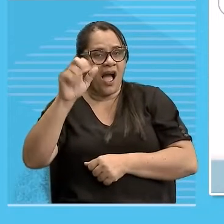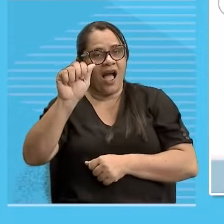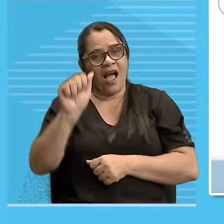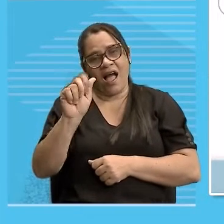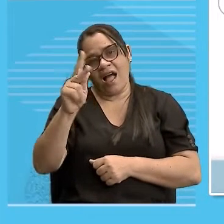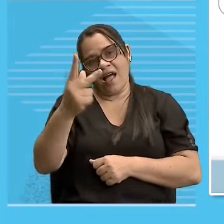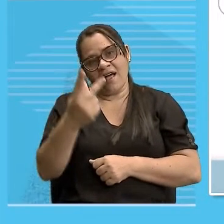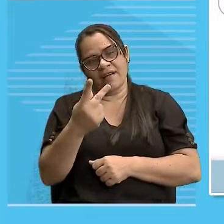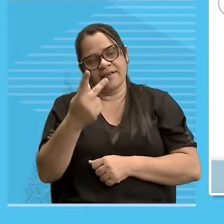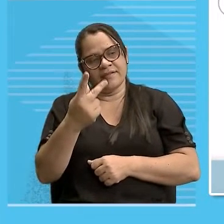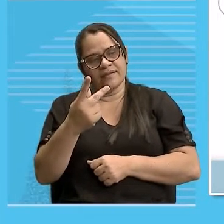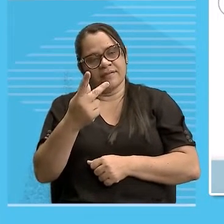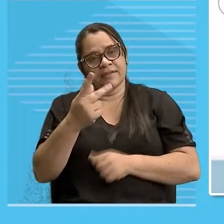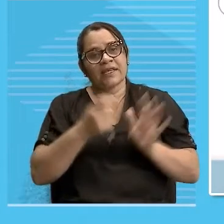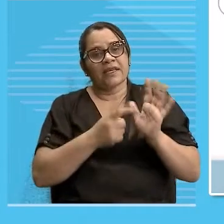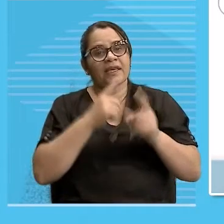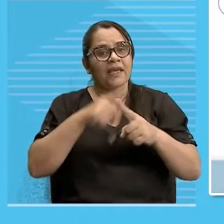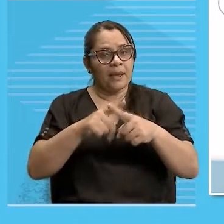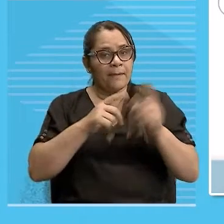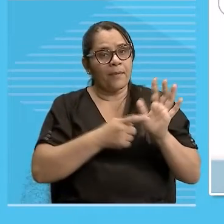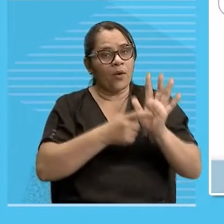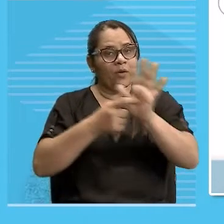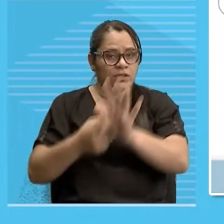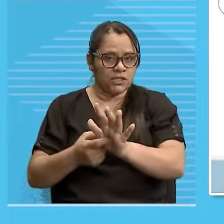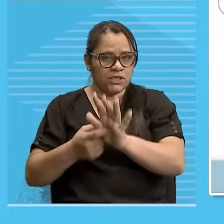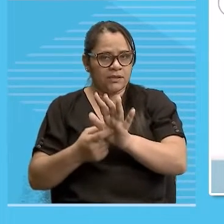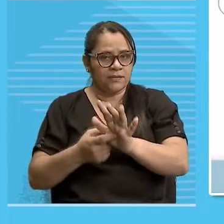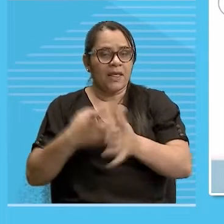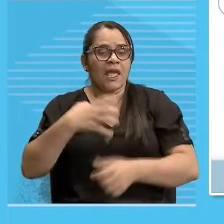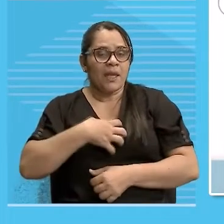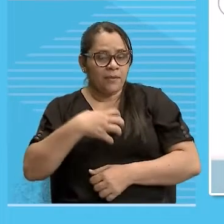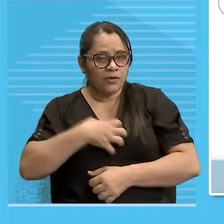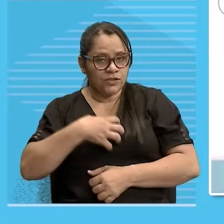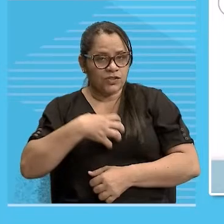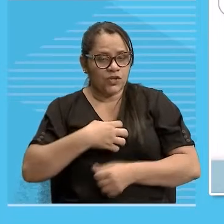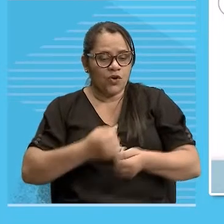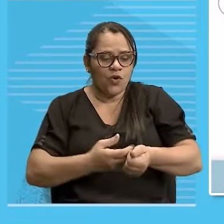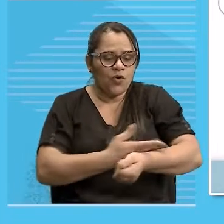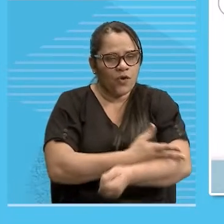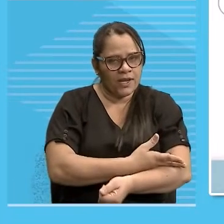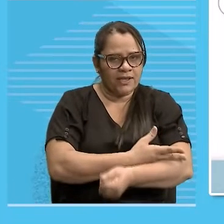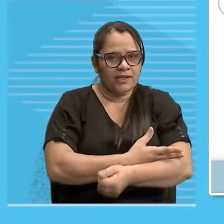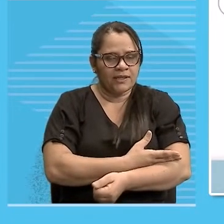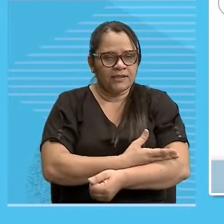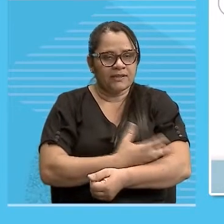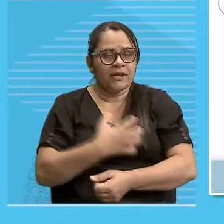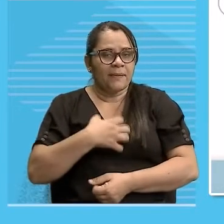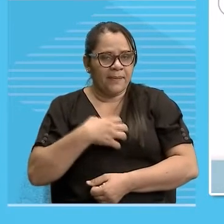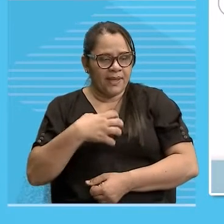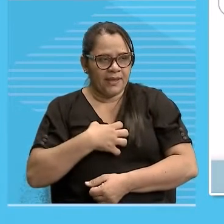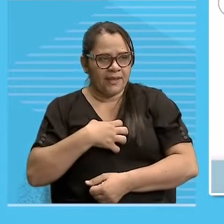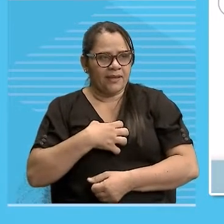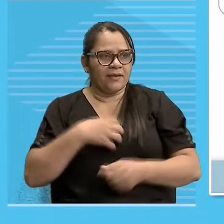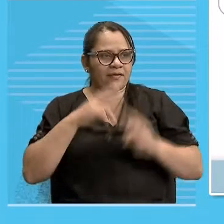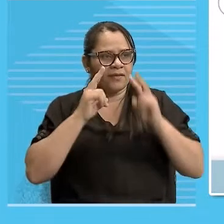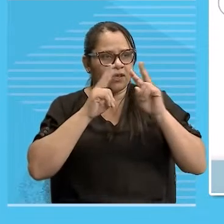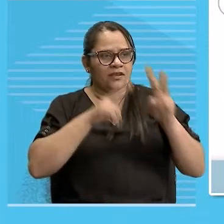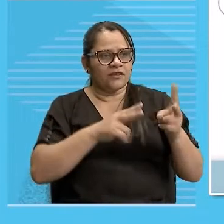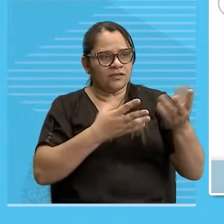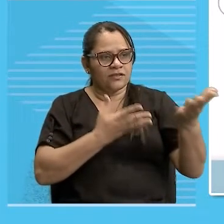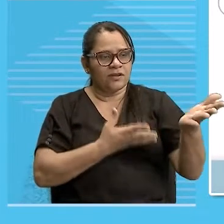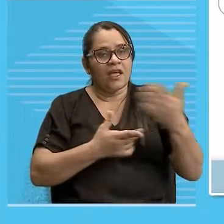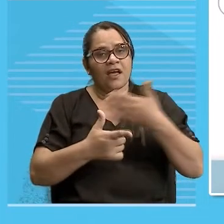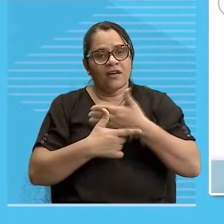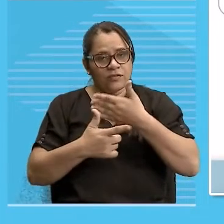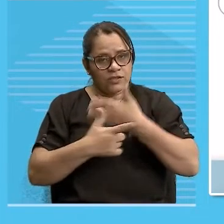exprime emoções, sensações, estados de espírito. Esse é o papel das interjeições,